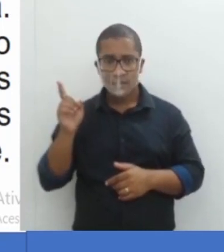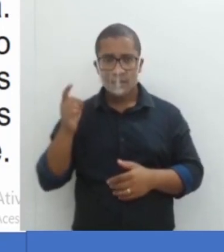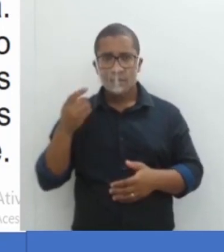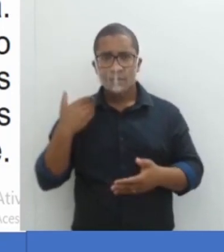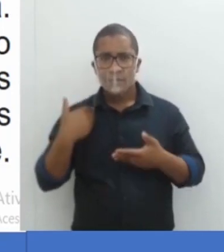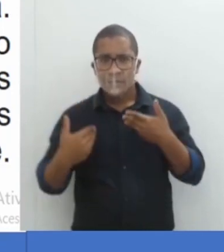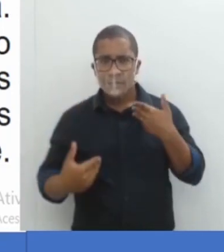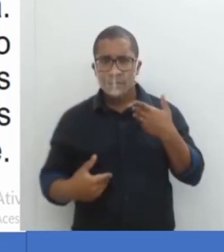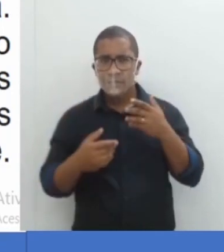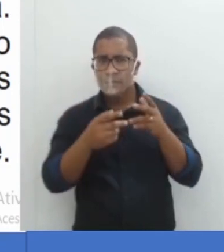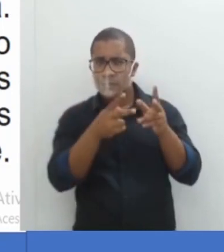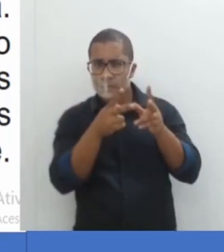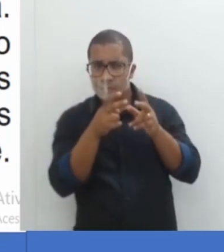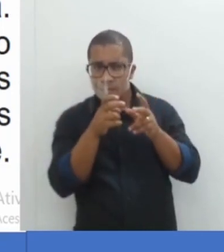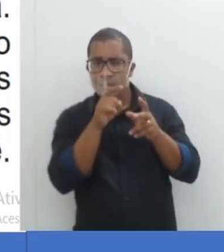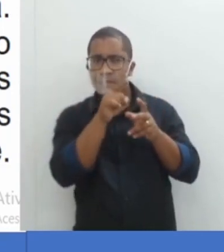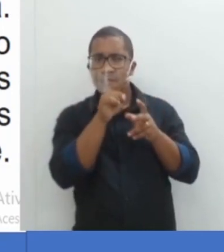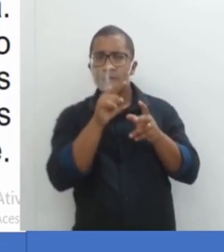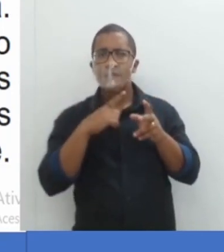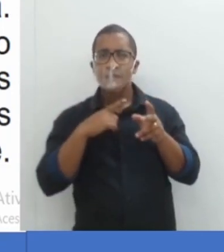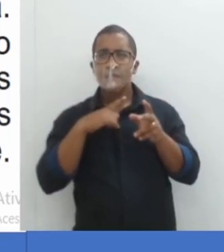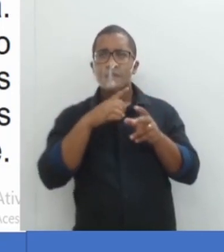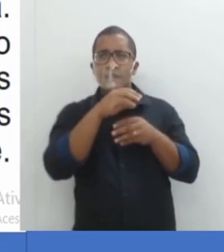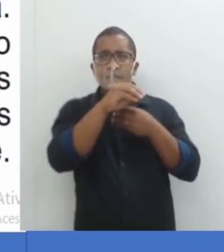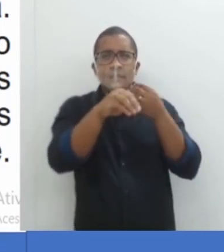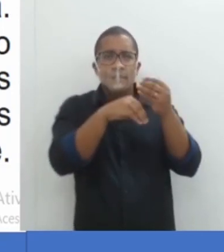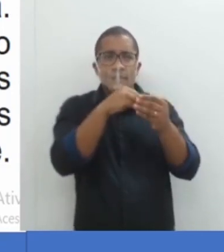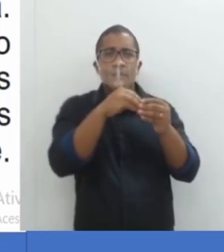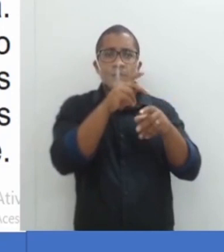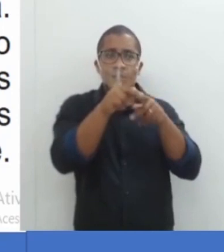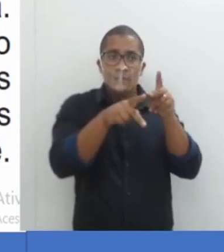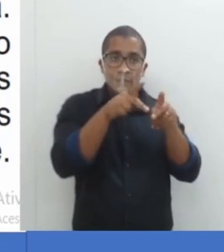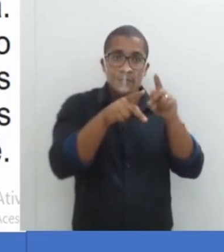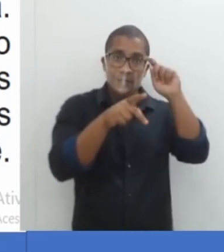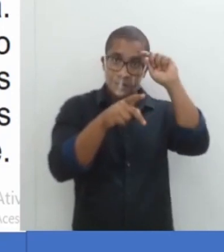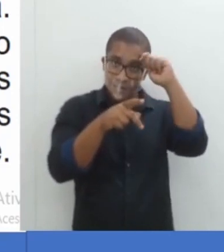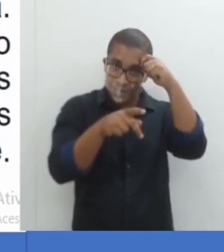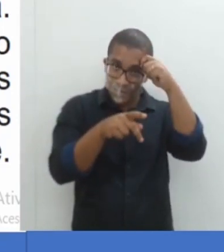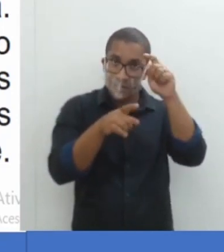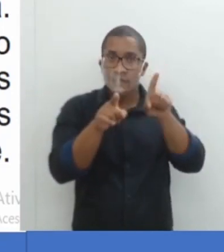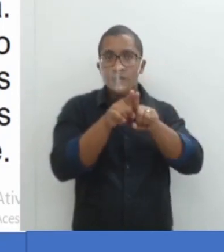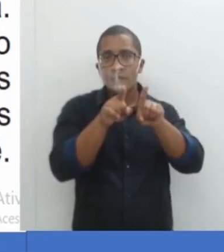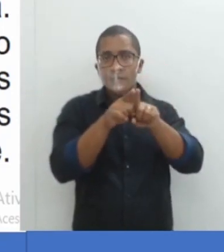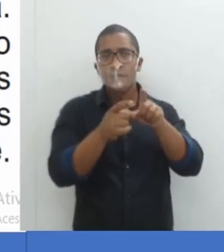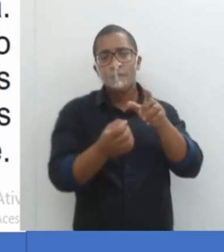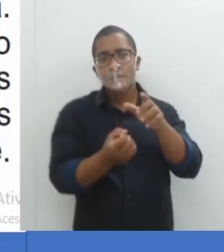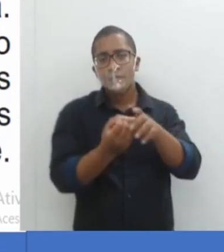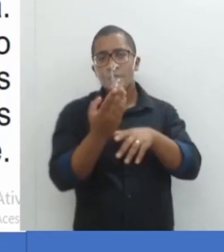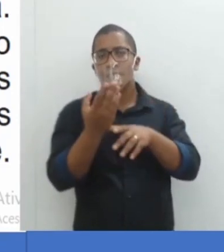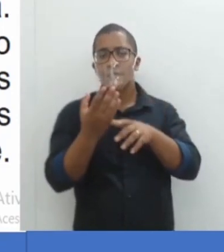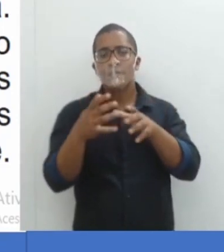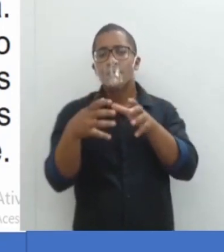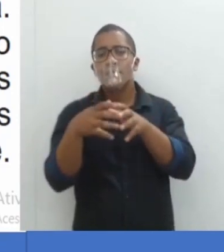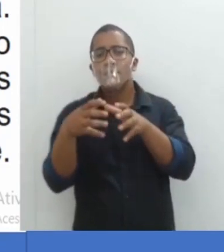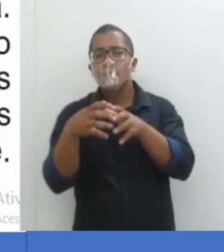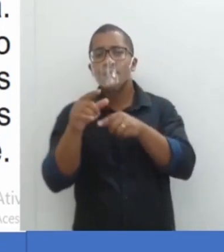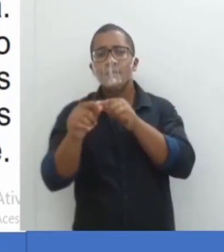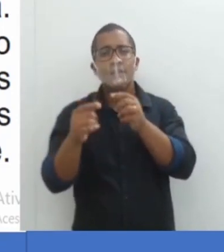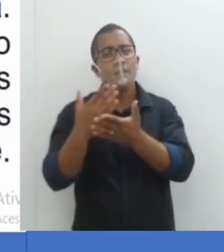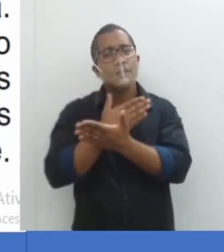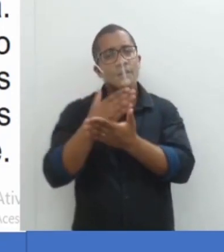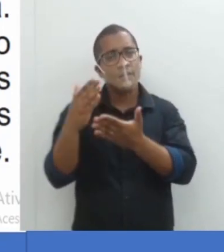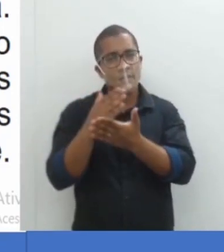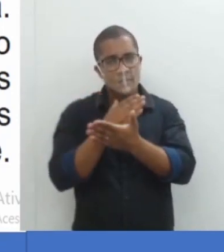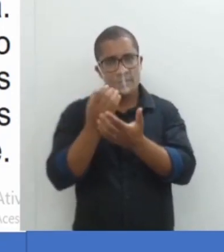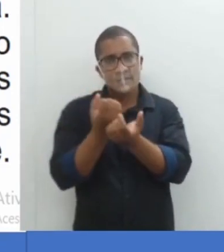uma forte mixigenação com o povo negro e provavelmente de grupos surgidos da escravidão que se instalaram na